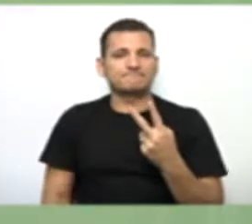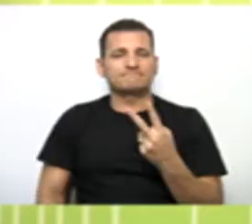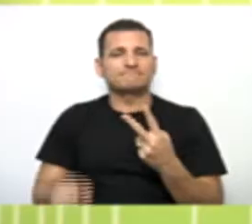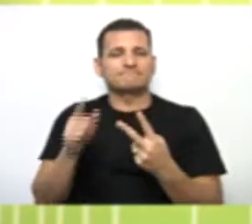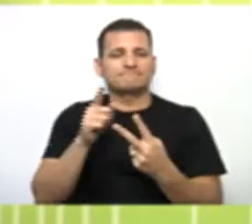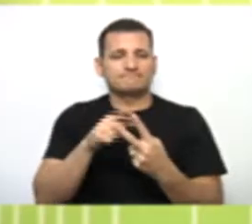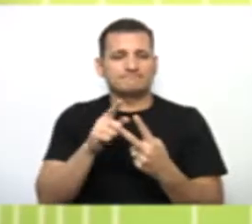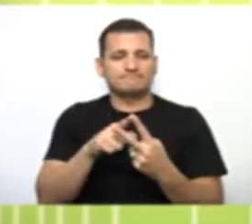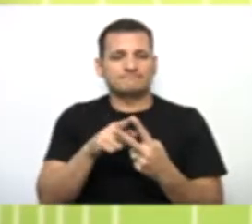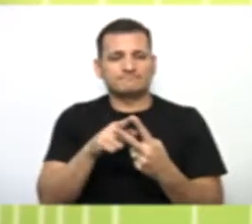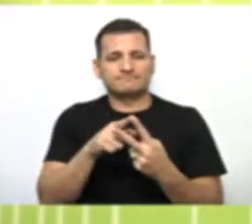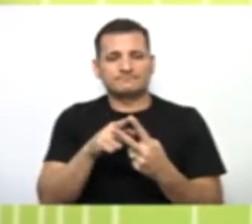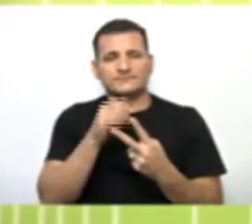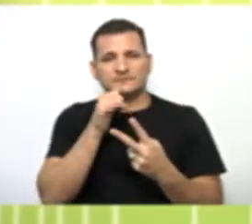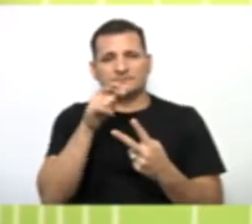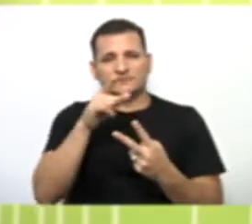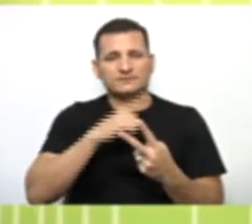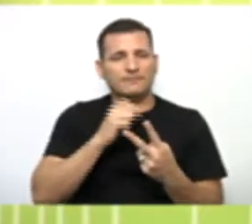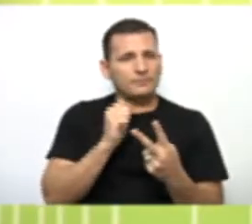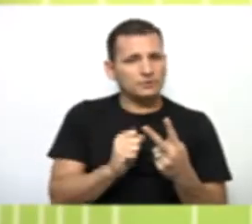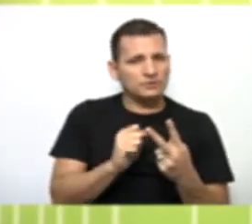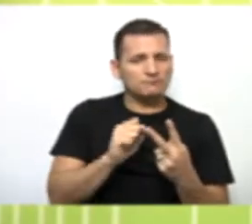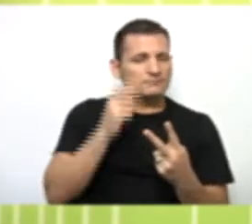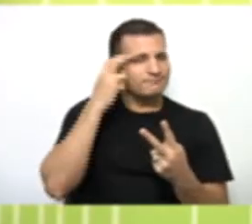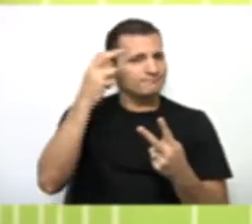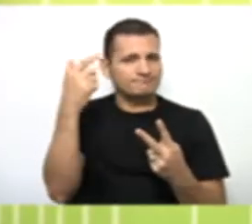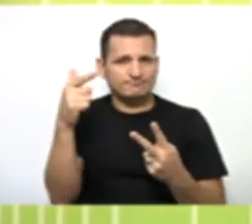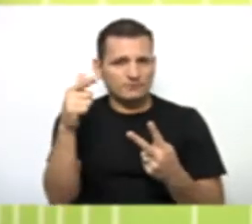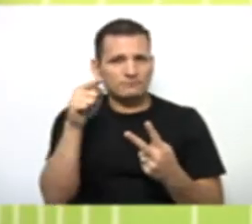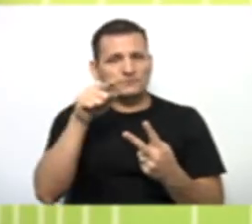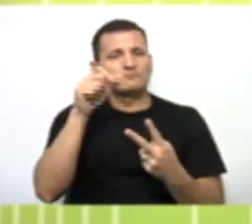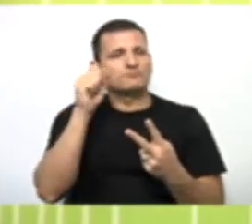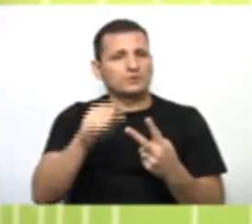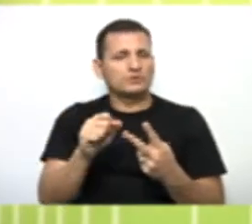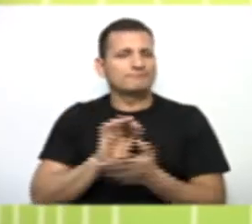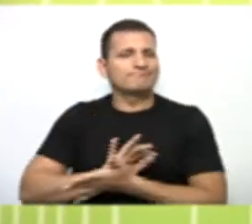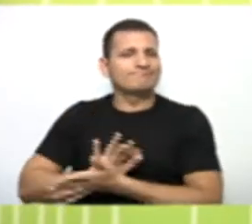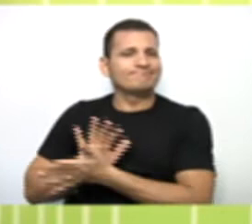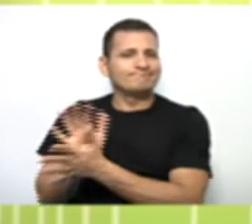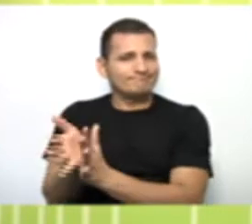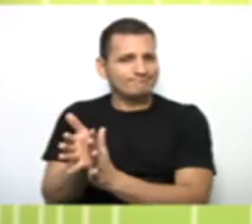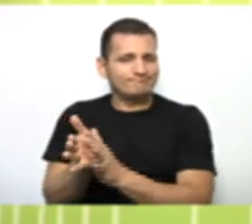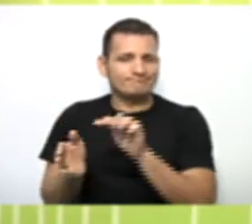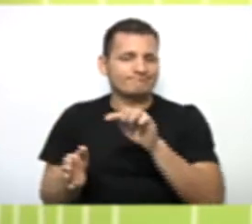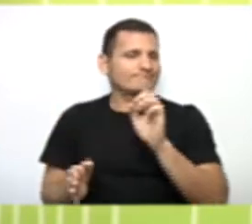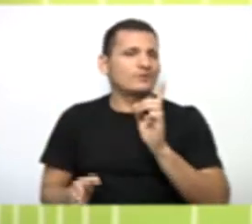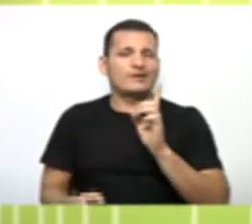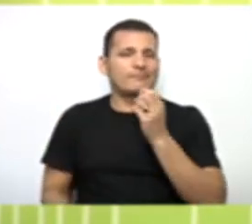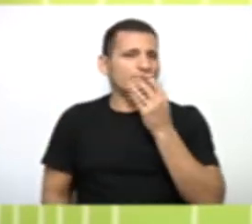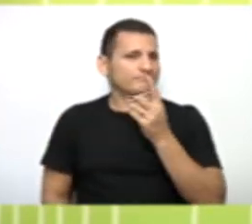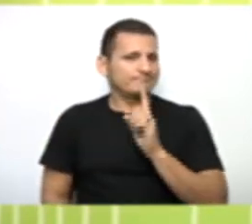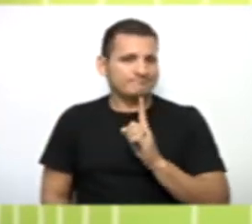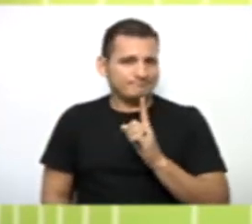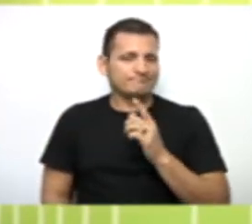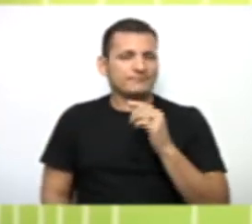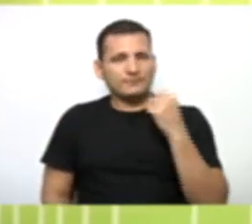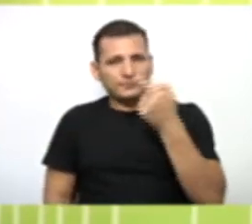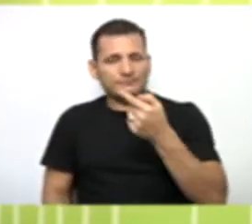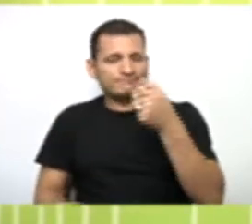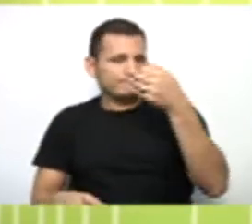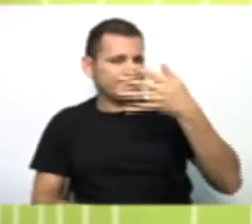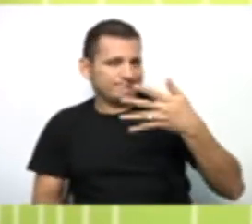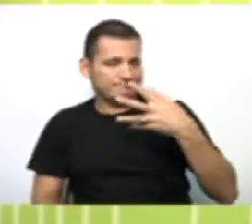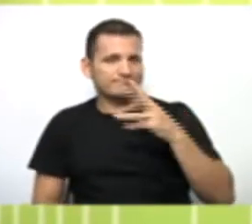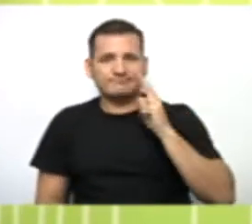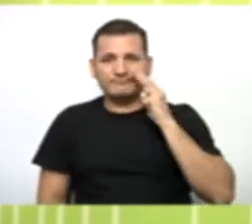Uma, se você tem poder, mas não tem sabedoria, você pode acabar humilhando. E isso não é legal, como nós vamos ver mais para frente.